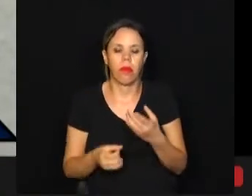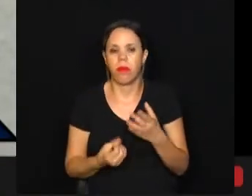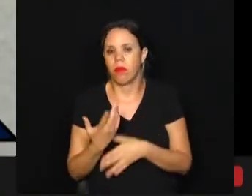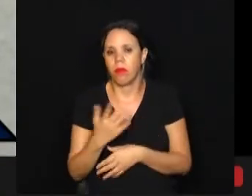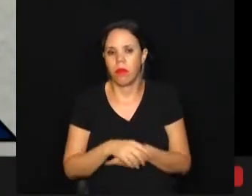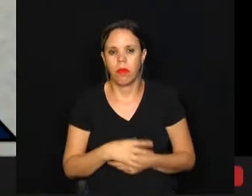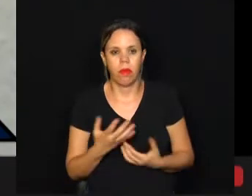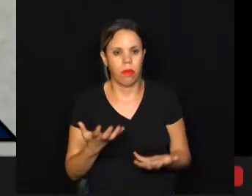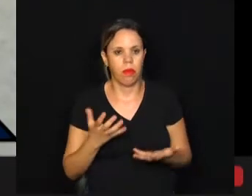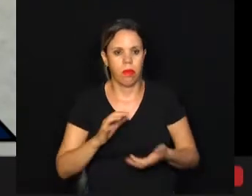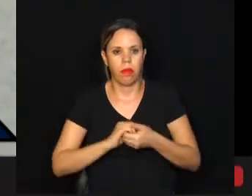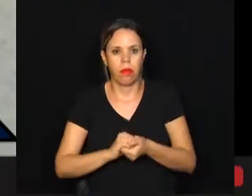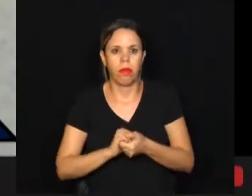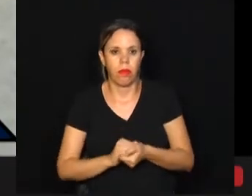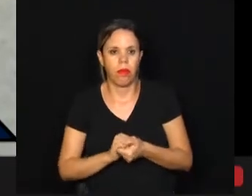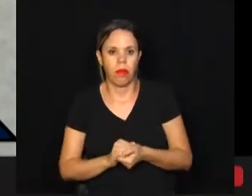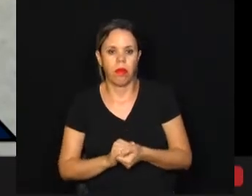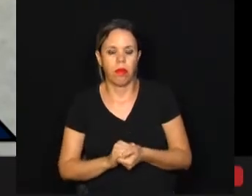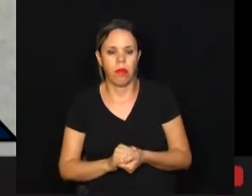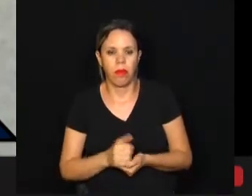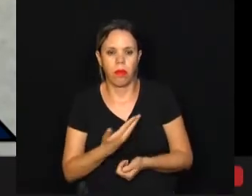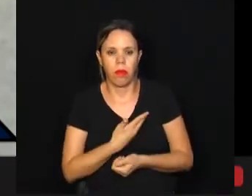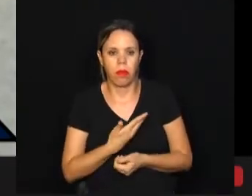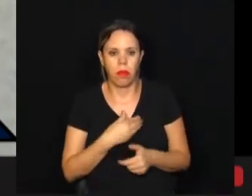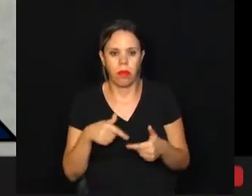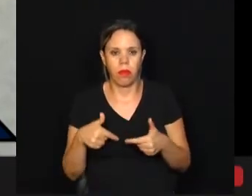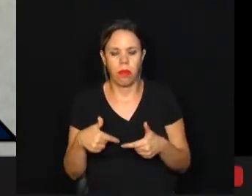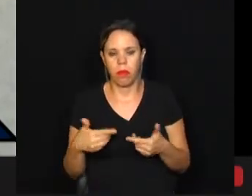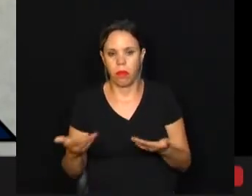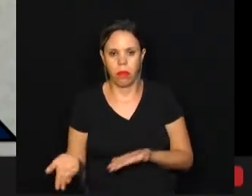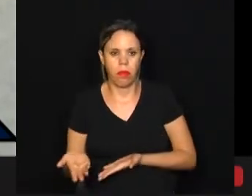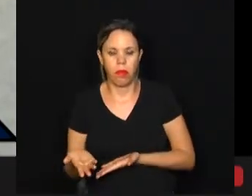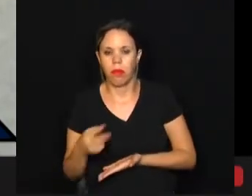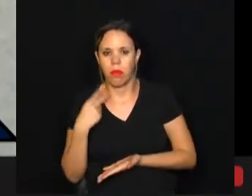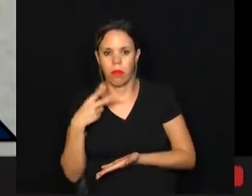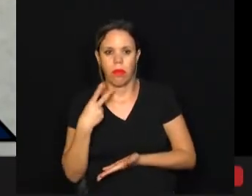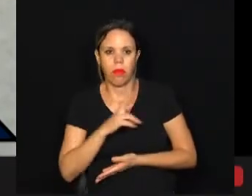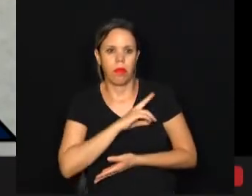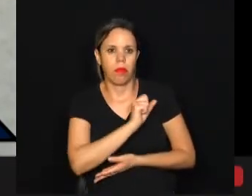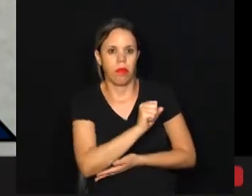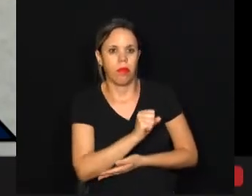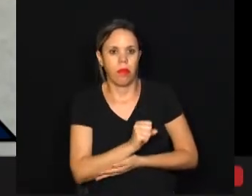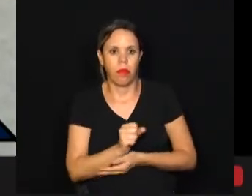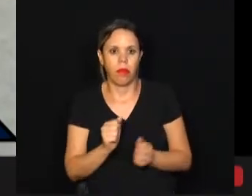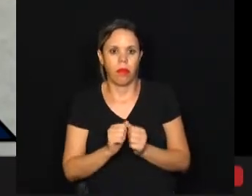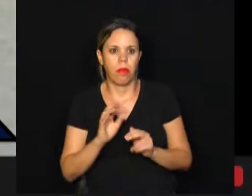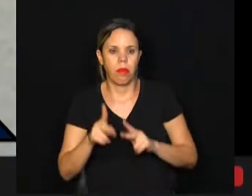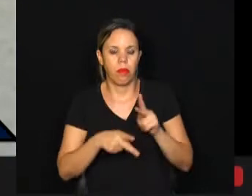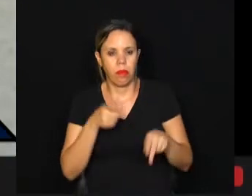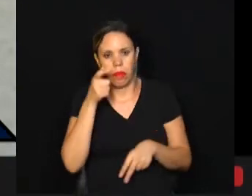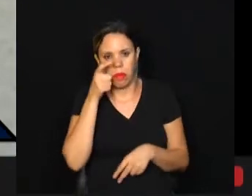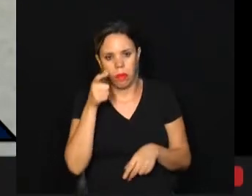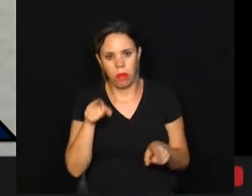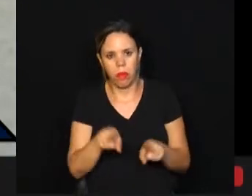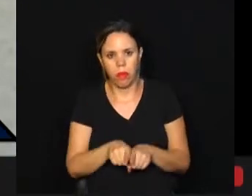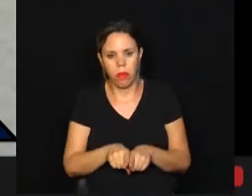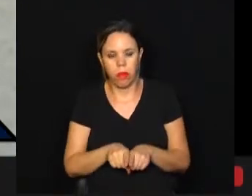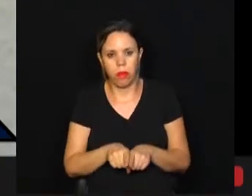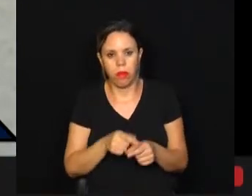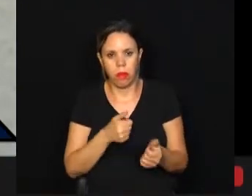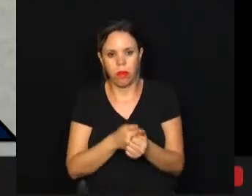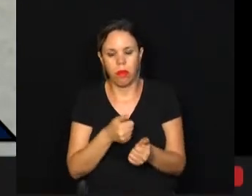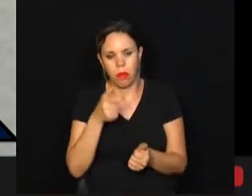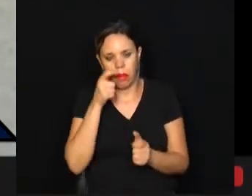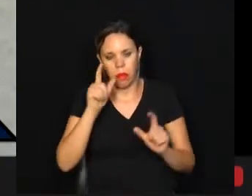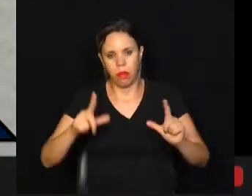acontecendo. Quero saudar o meu companheiro aqui de casa, o Rossini, também que está aqui com a gente, e todos os telespectadores que estão acompanhando a gente